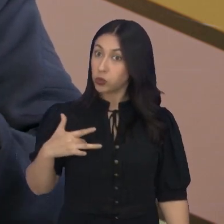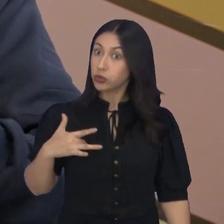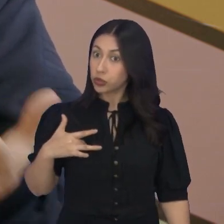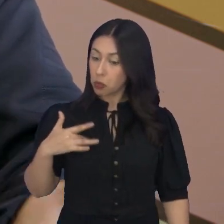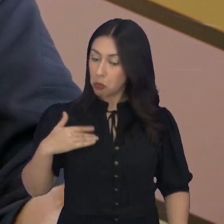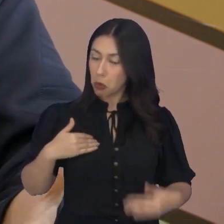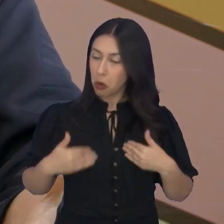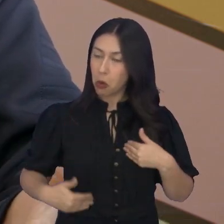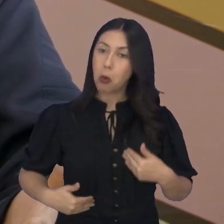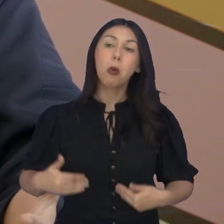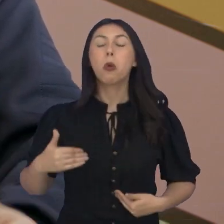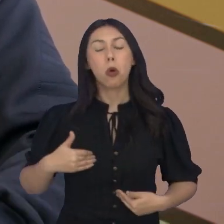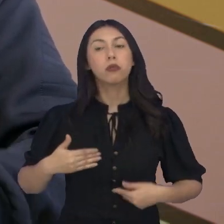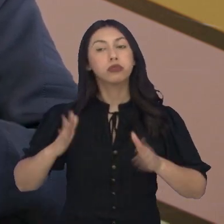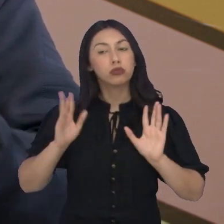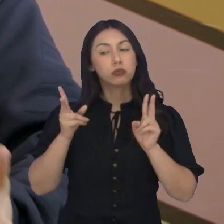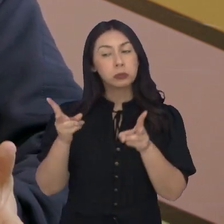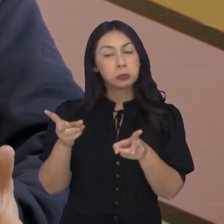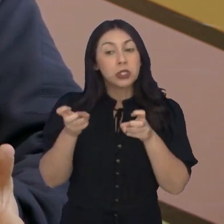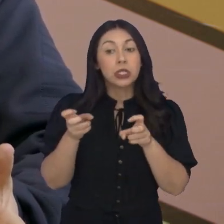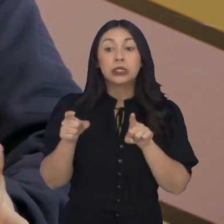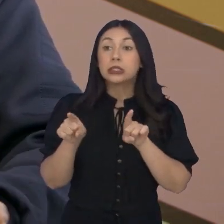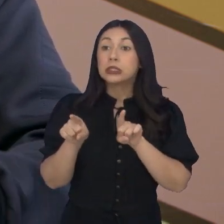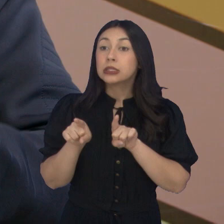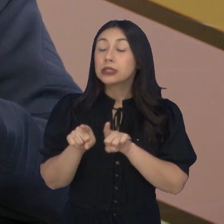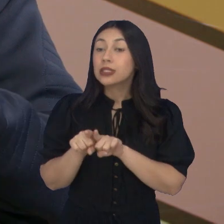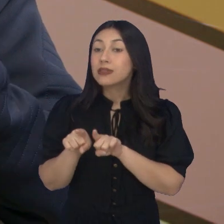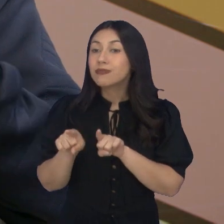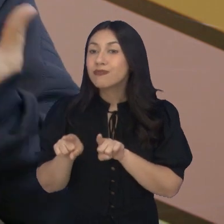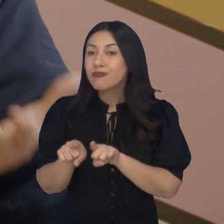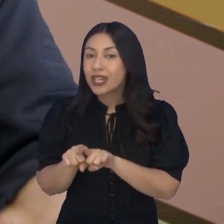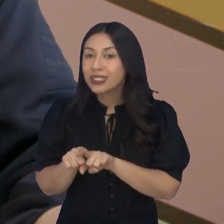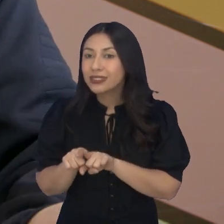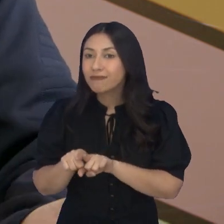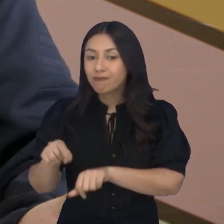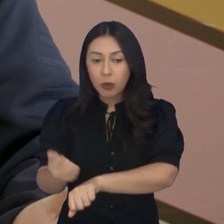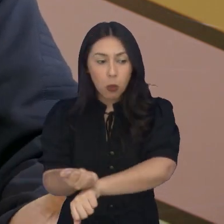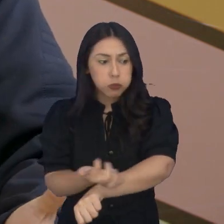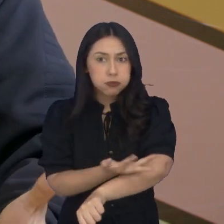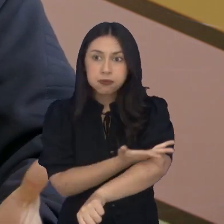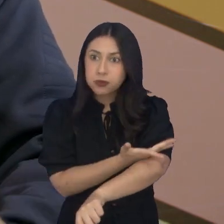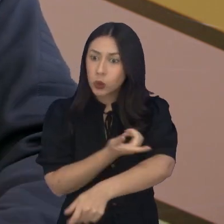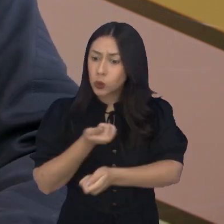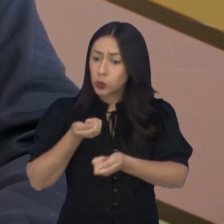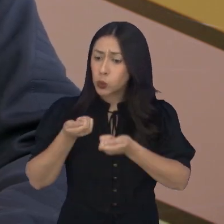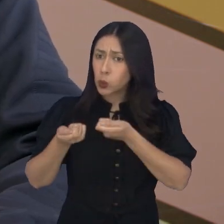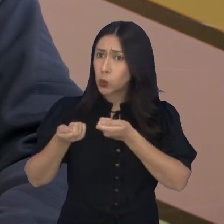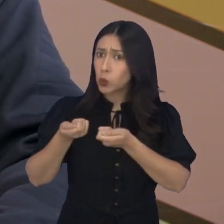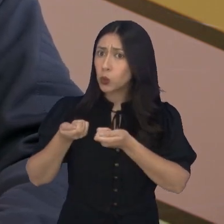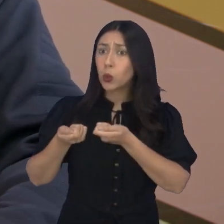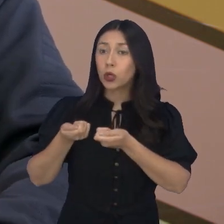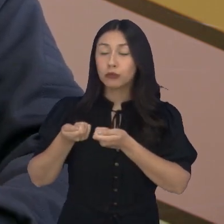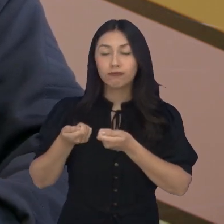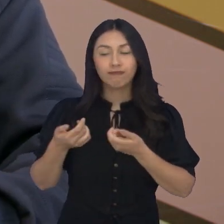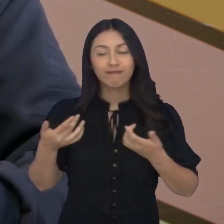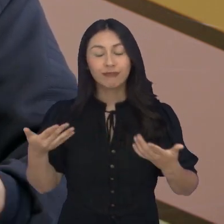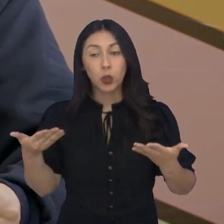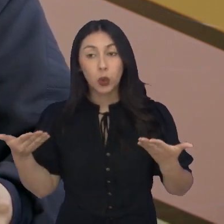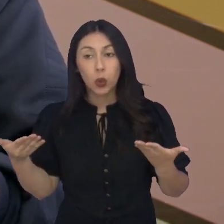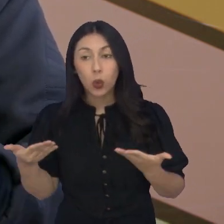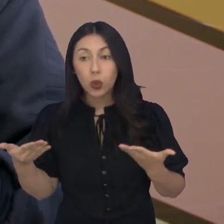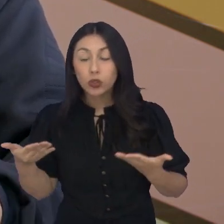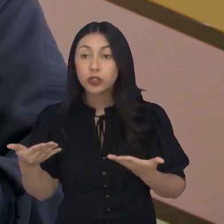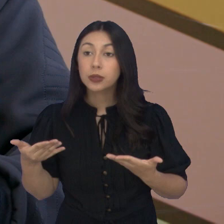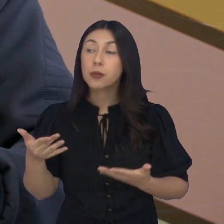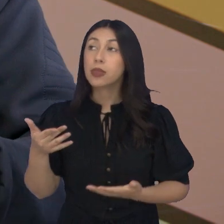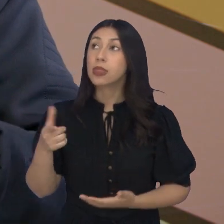coisa que a gente escuta bastante, mas até mais importante que isso, para a sua saúde emocional, né? Então, hoje em dia, a gente tem casos